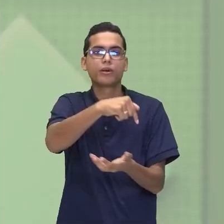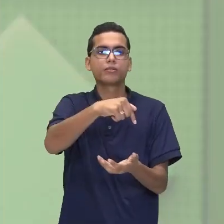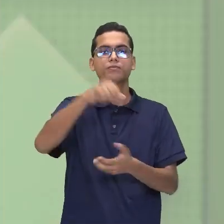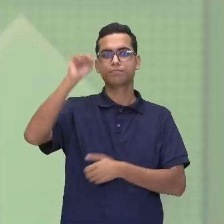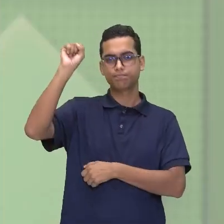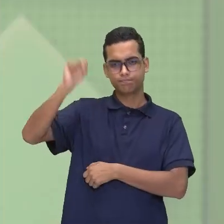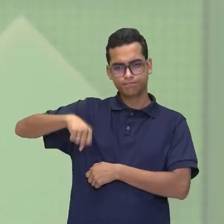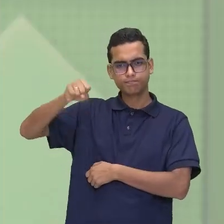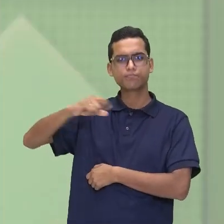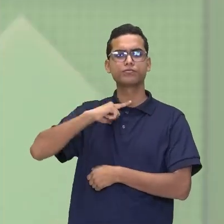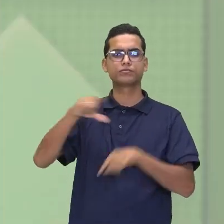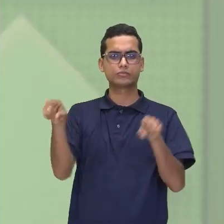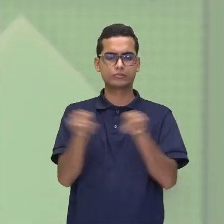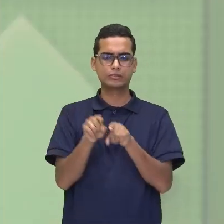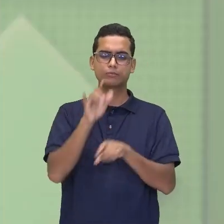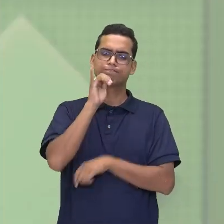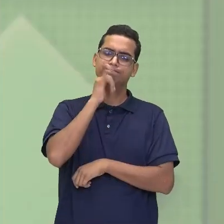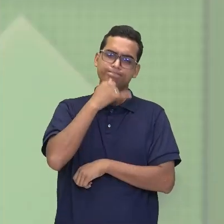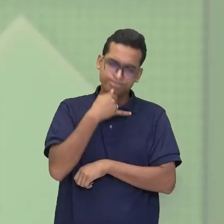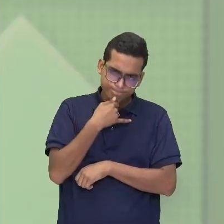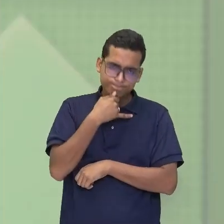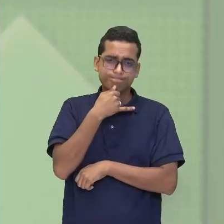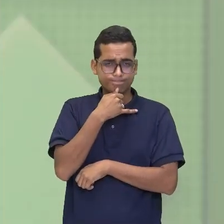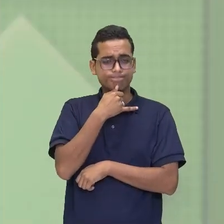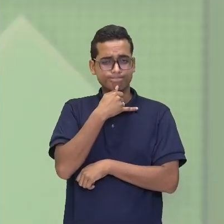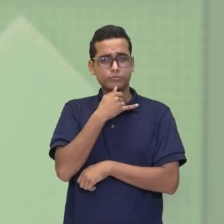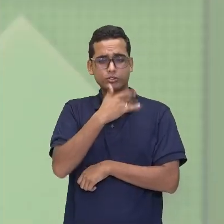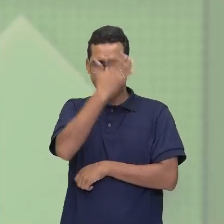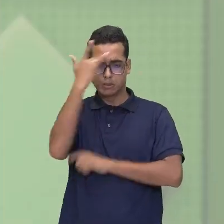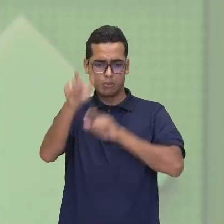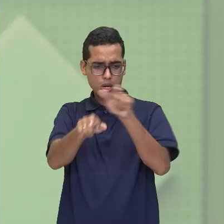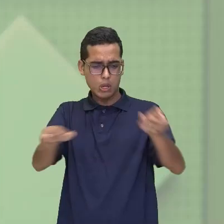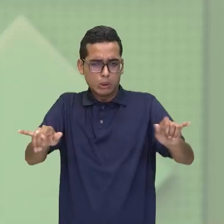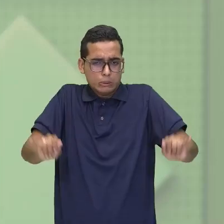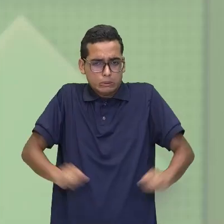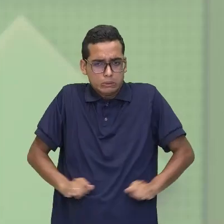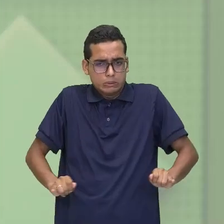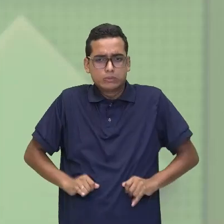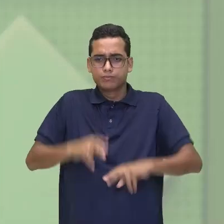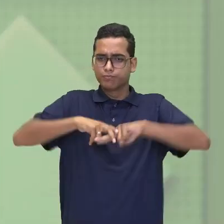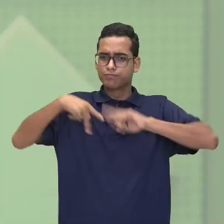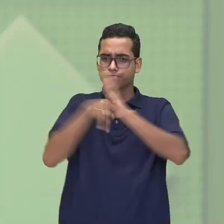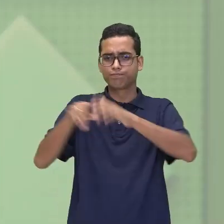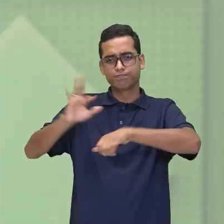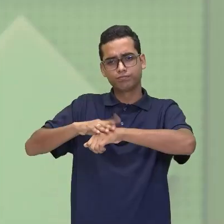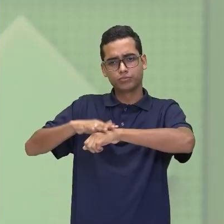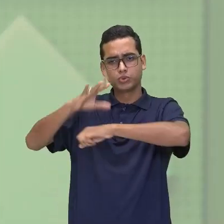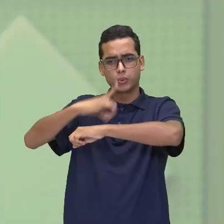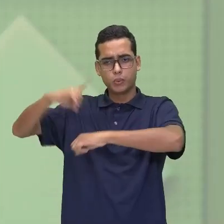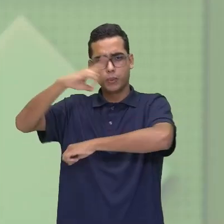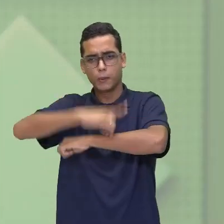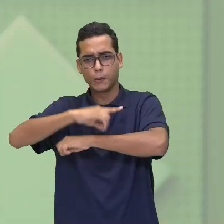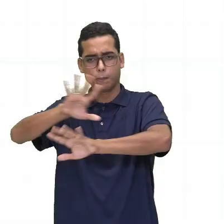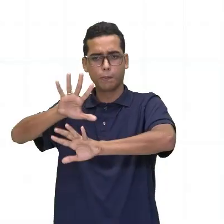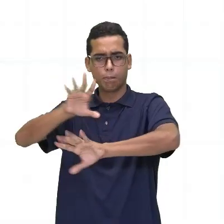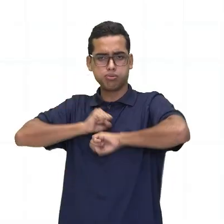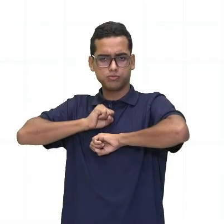né? Infelizmente, a gente percebe aí que muitas pessoas sofrem com a dengue. E para a gente